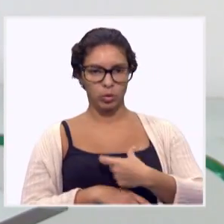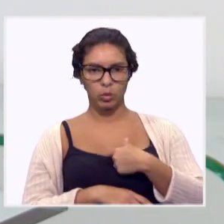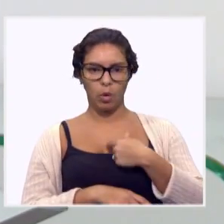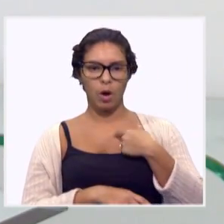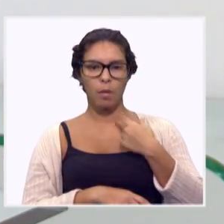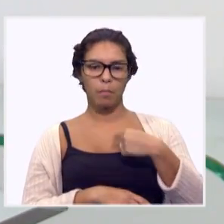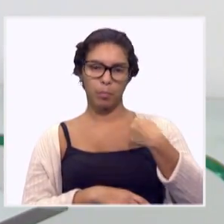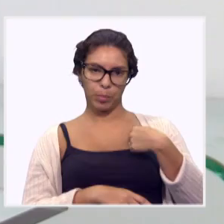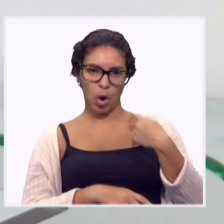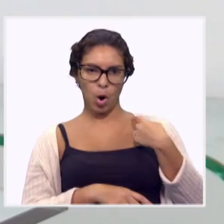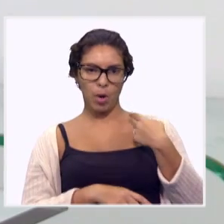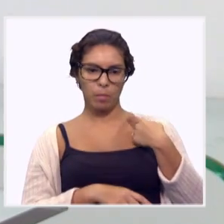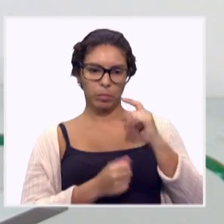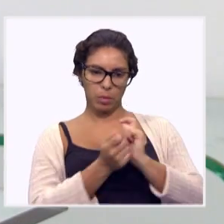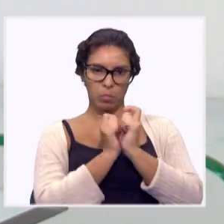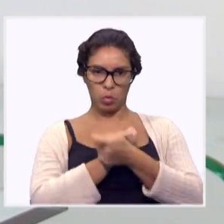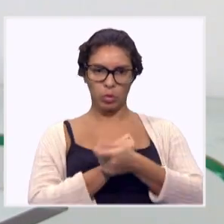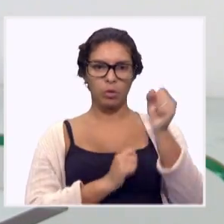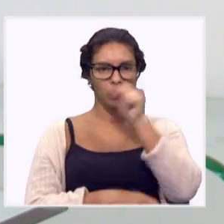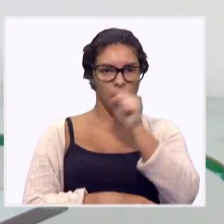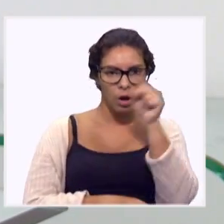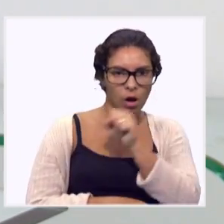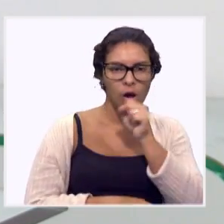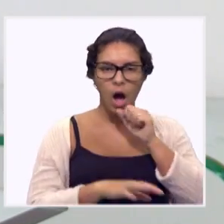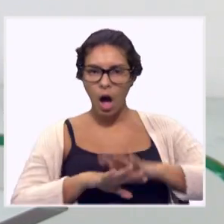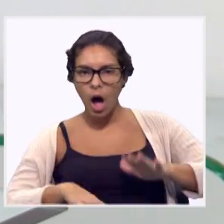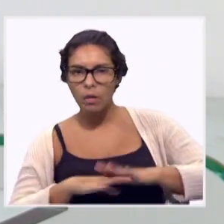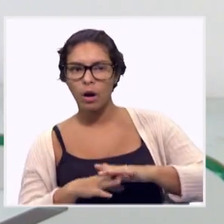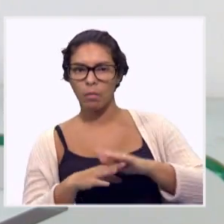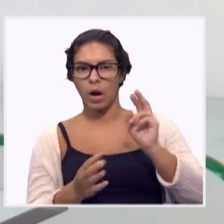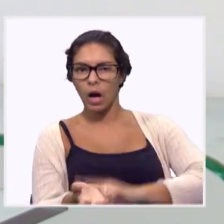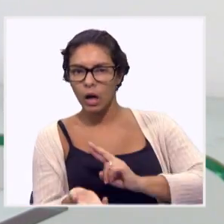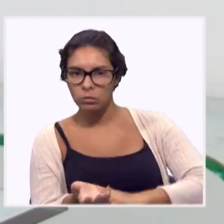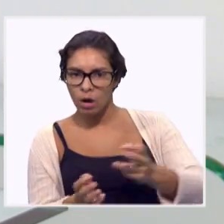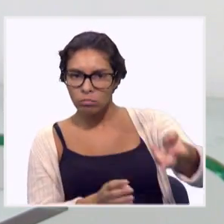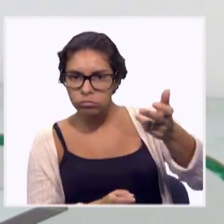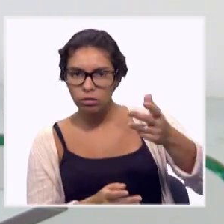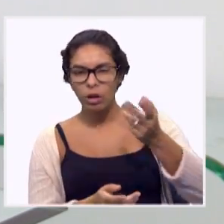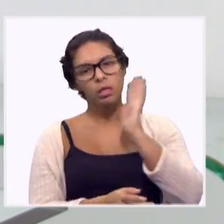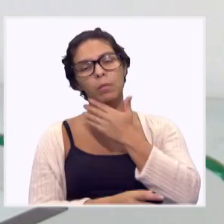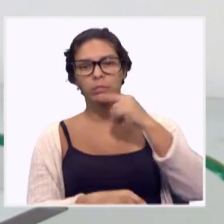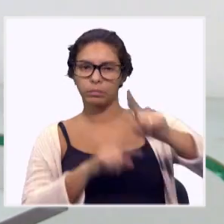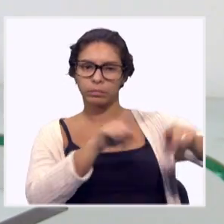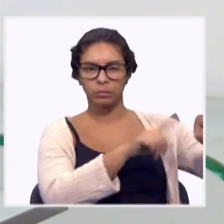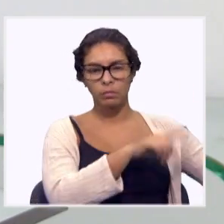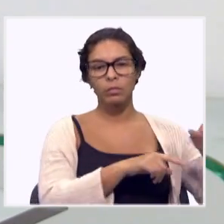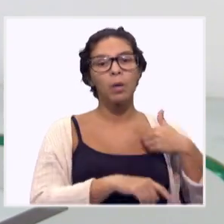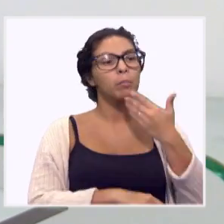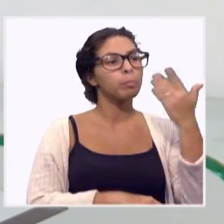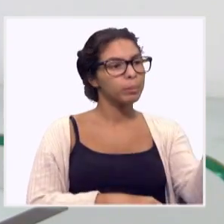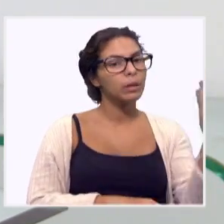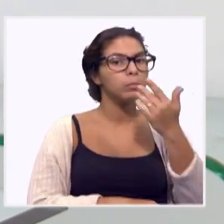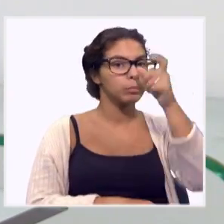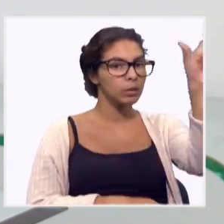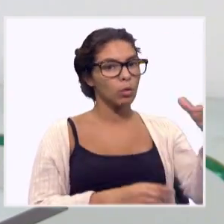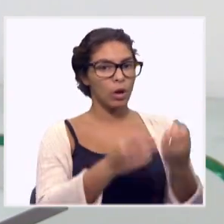de uma canção por alguém que não foi o intérprete inicial, mas tem que solicitar ou